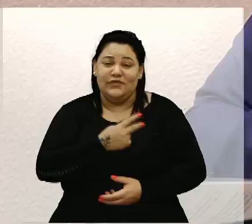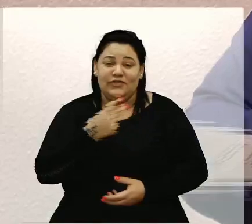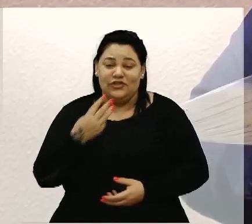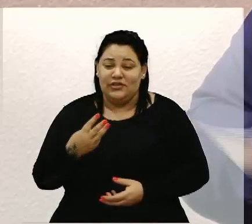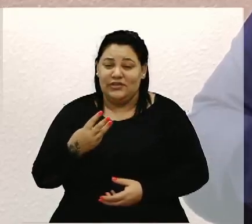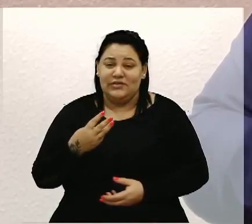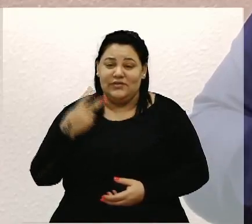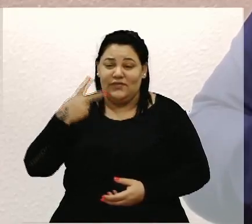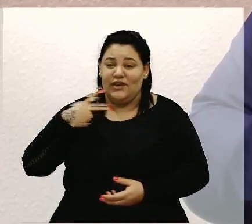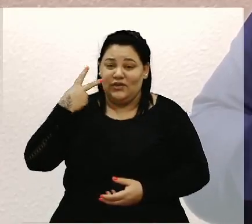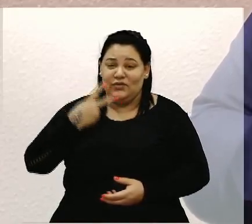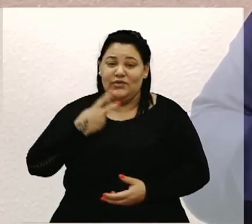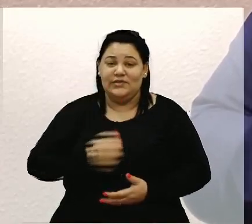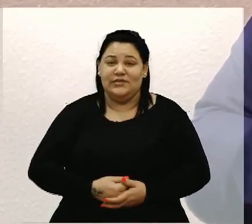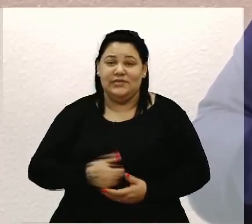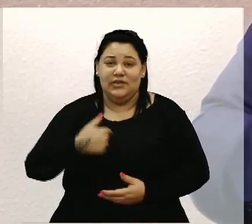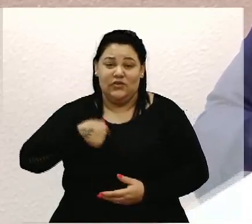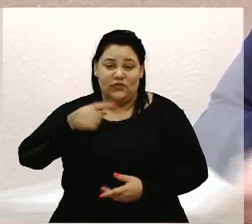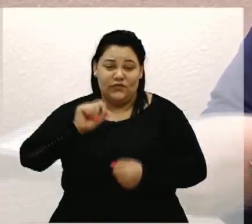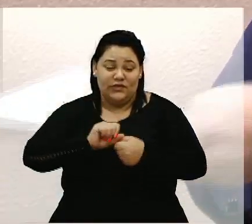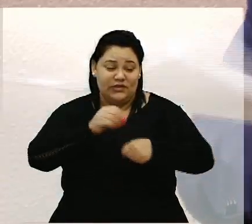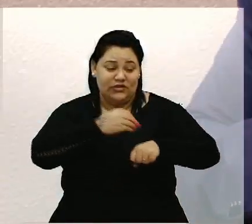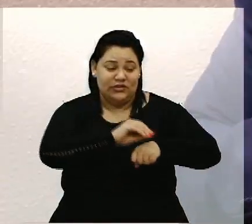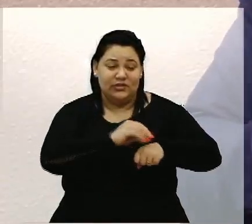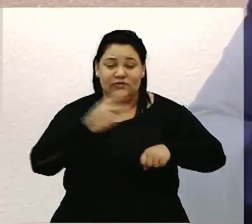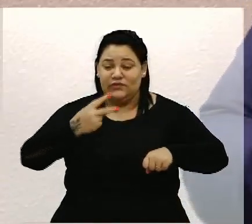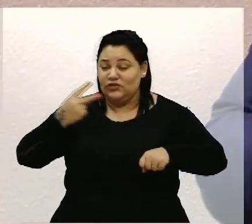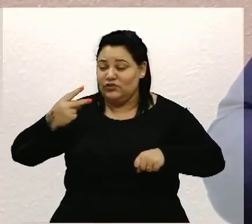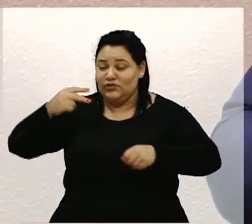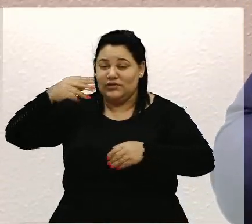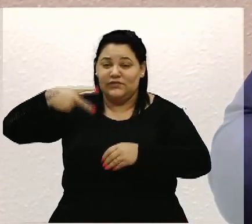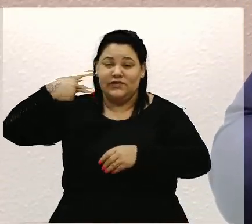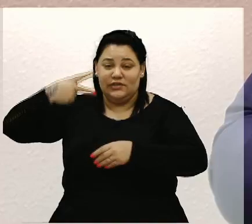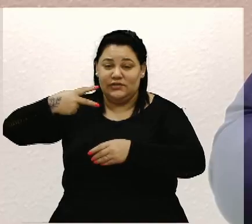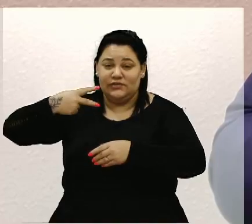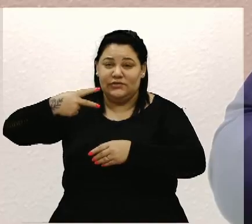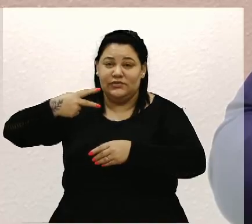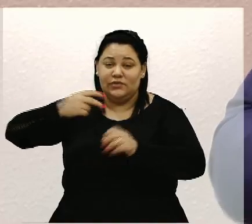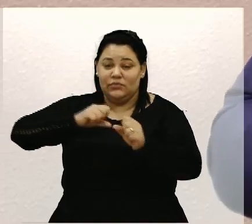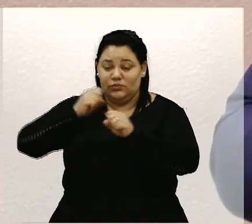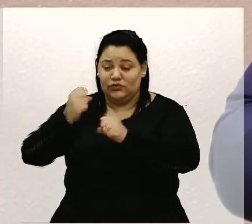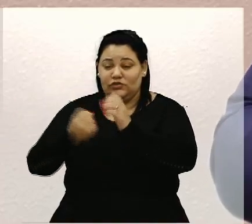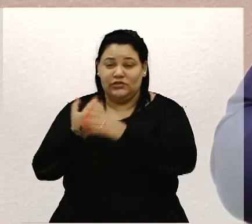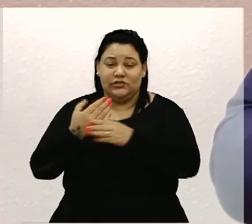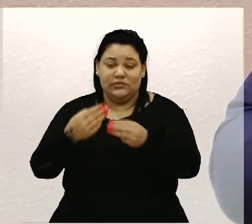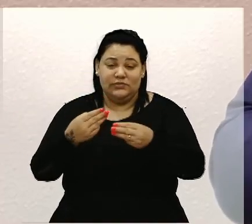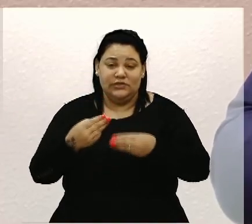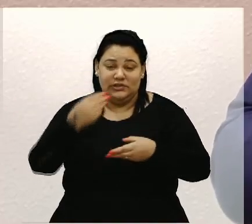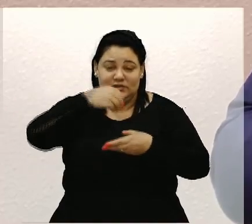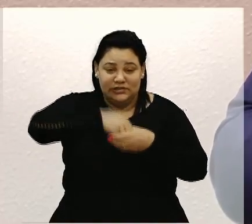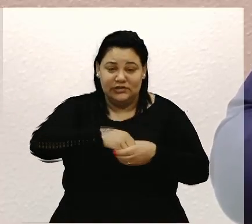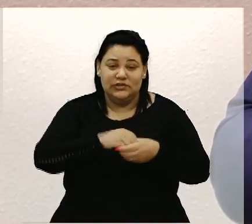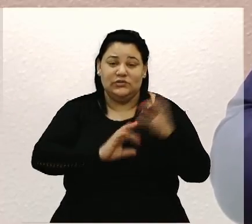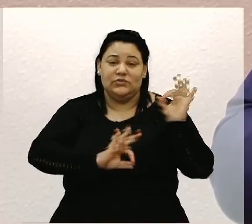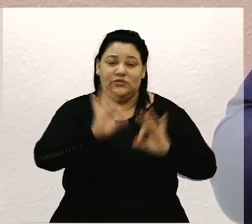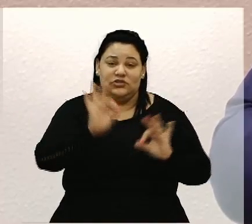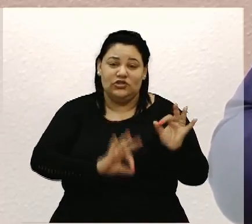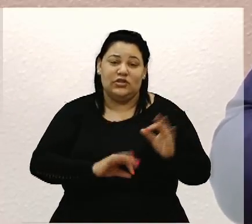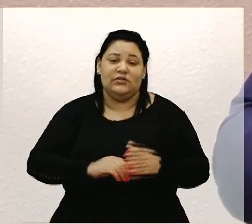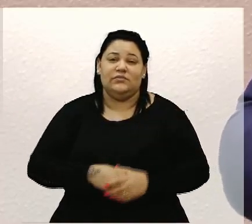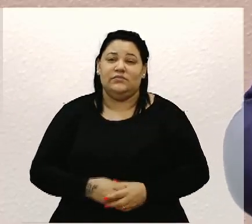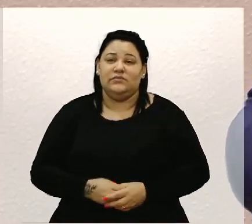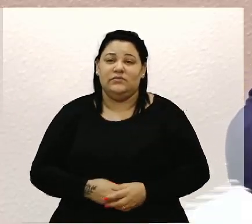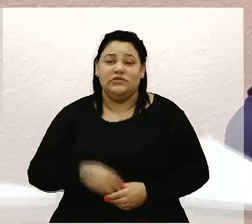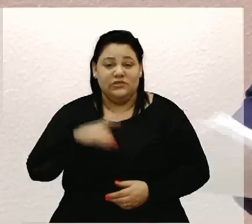eu que vou fazer a proposição e 22 que podem até fazer emendas dentro do projeto. Que eu